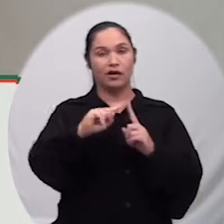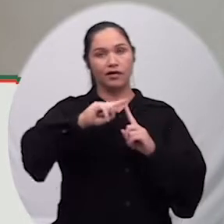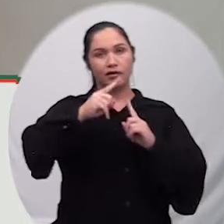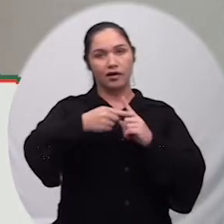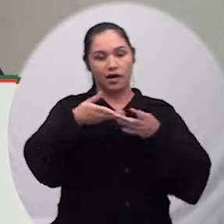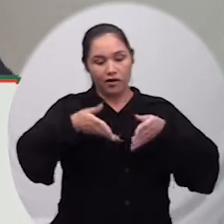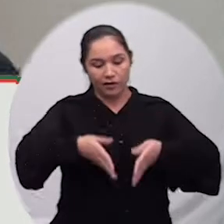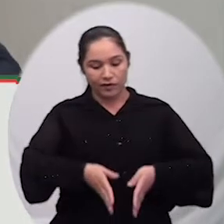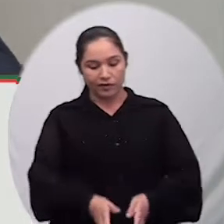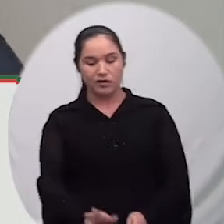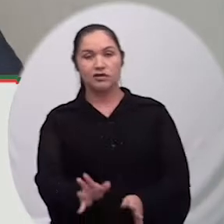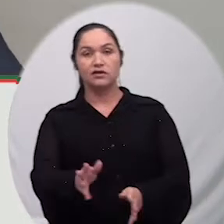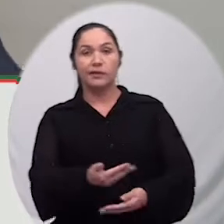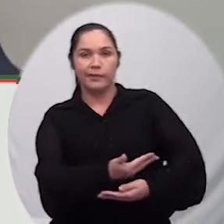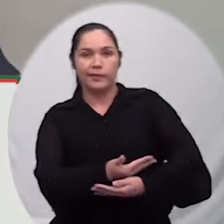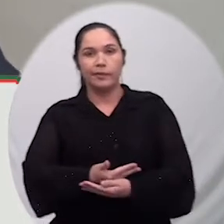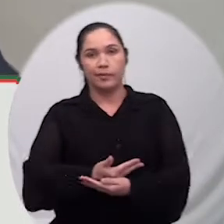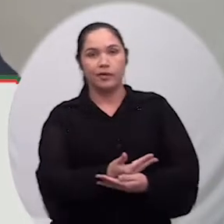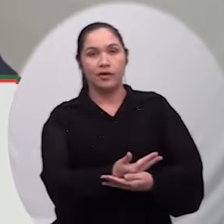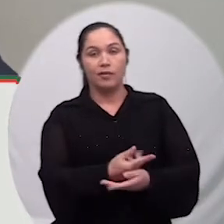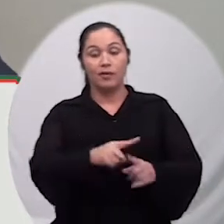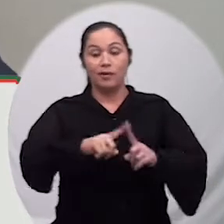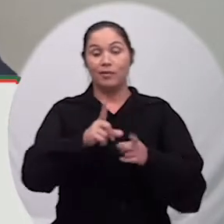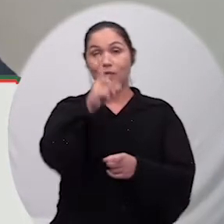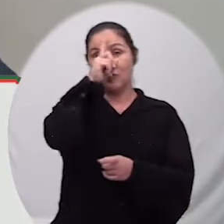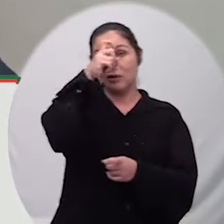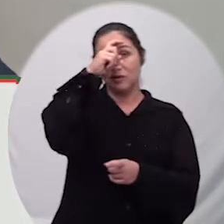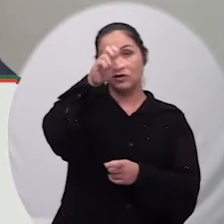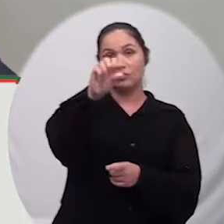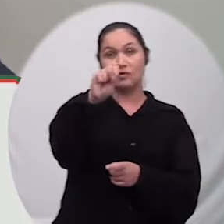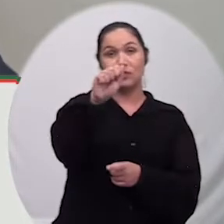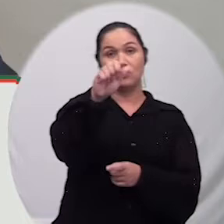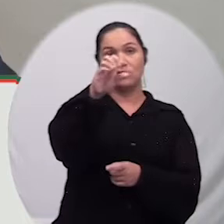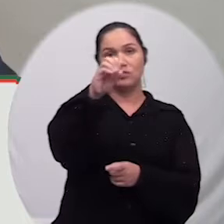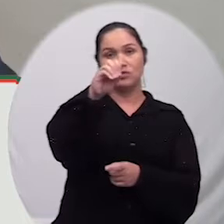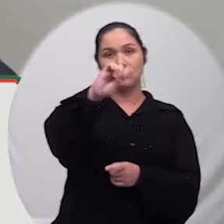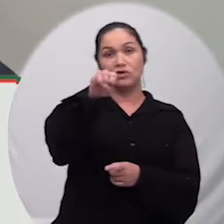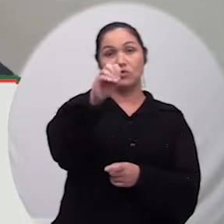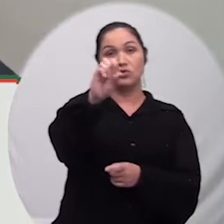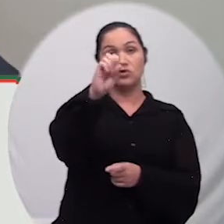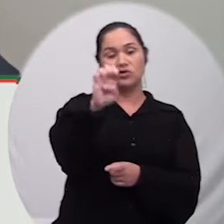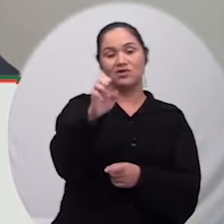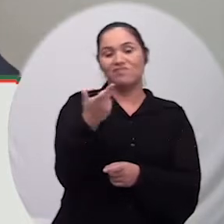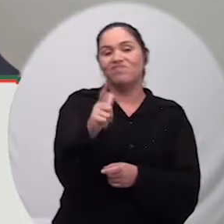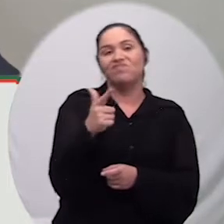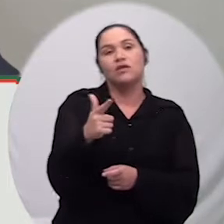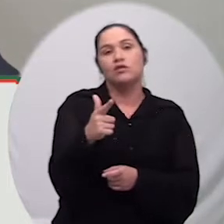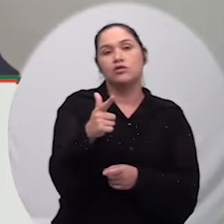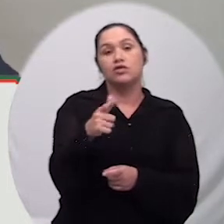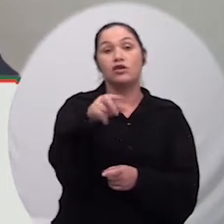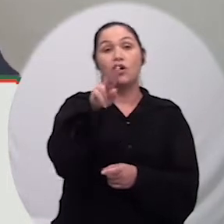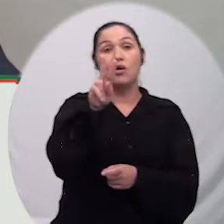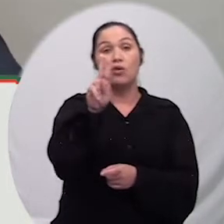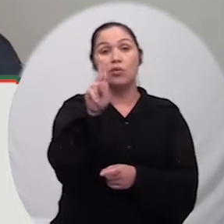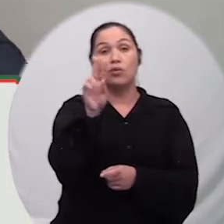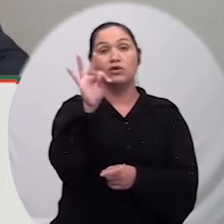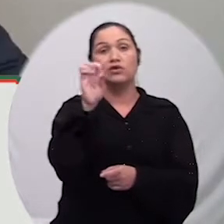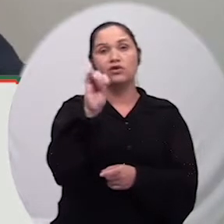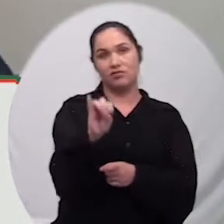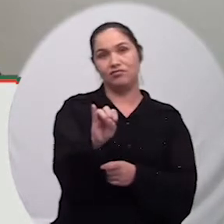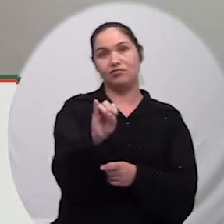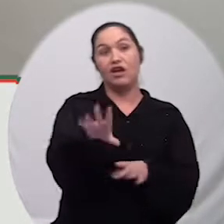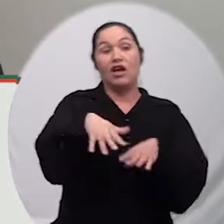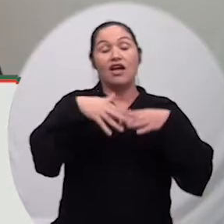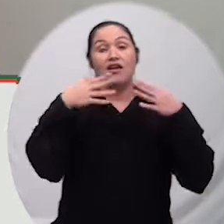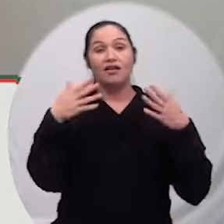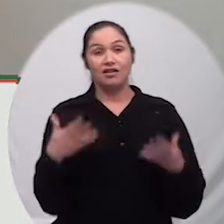na nossa região está todo ocupado, estão aguardando o hospital aí, Santa Catarina, que deve abrir um